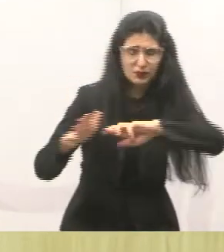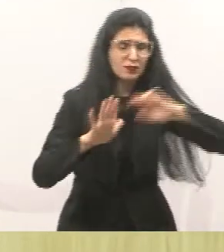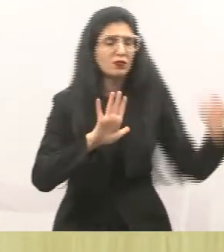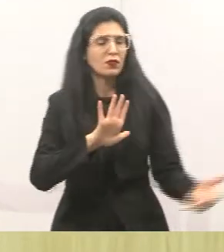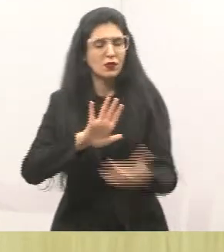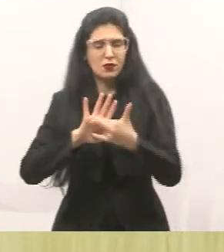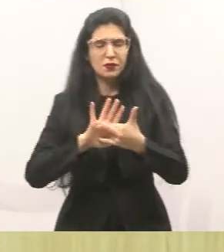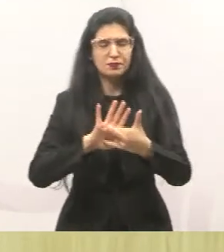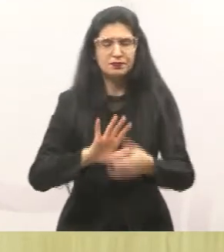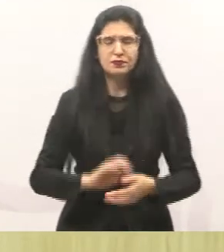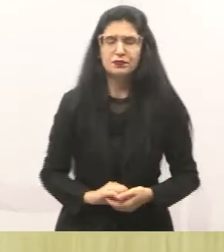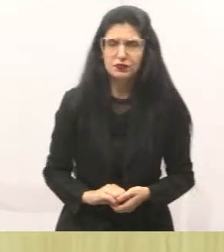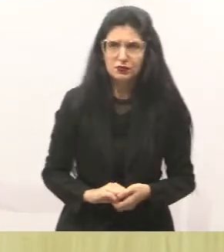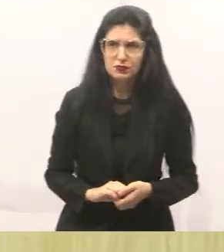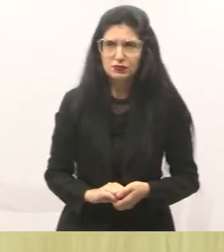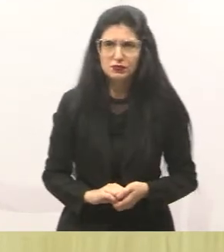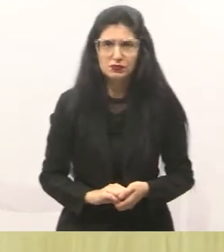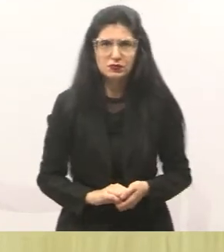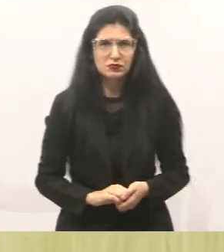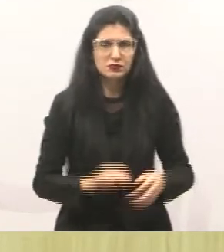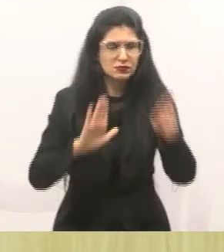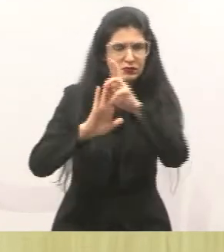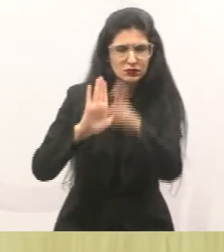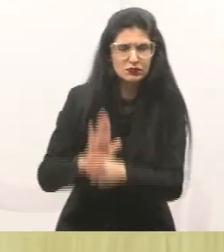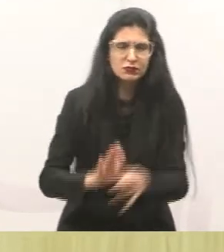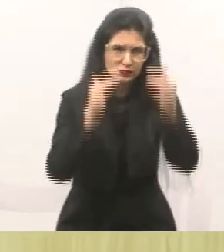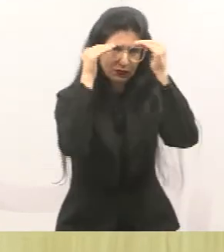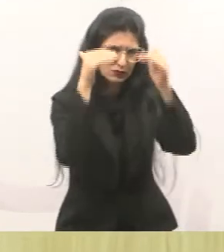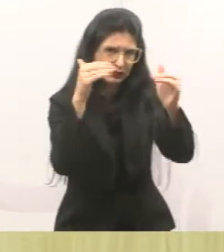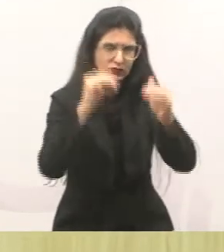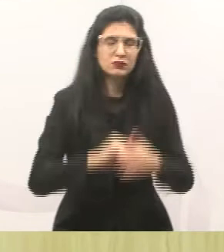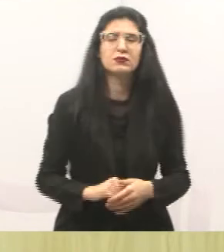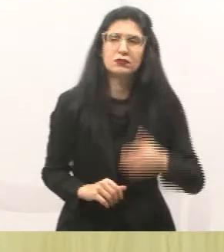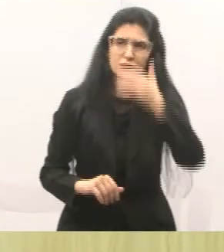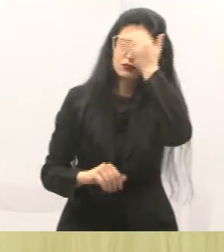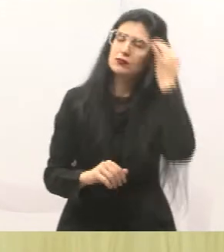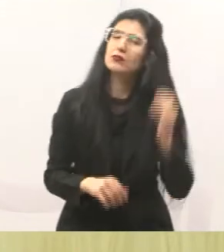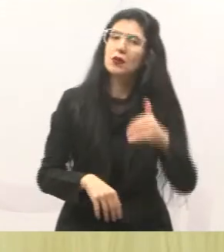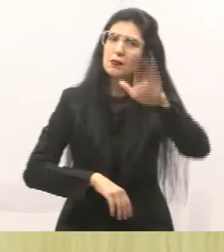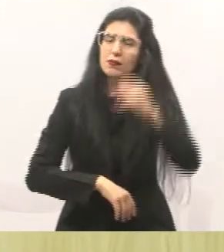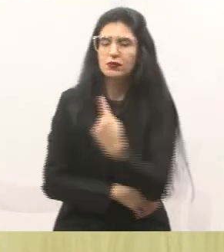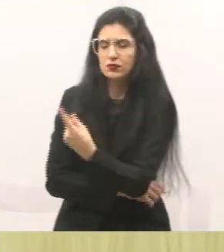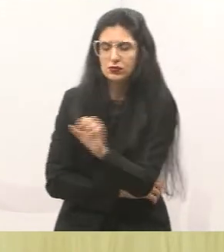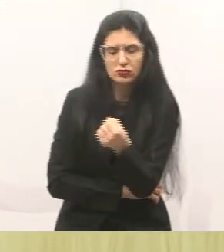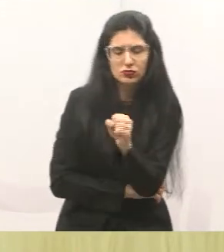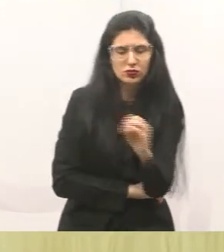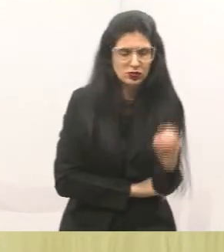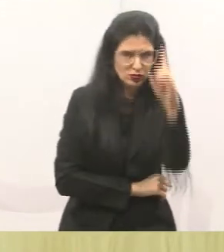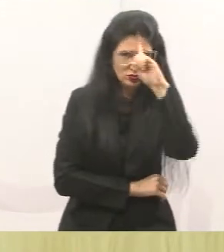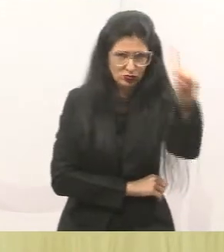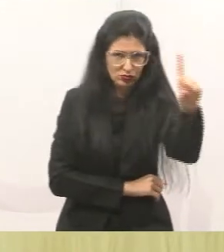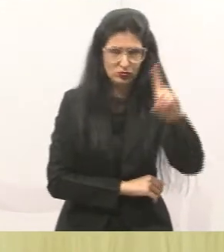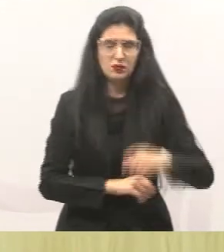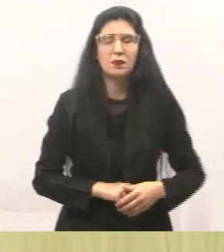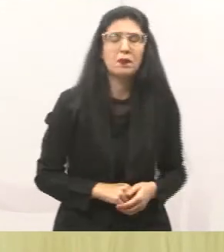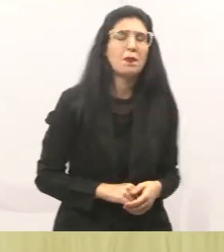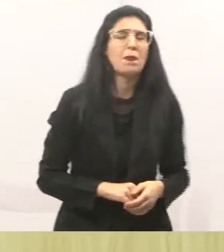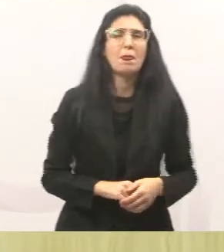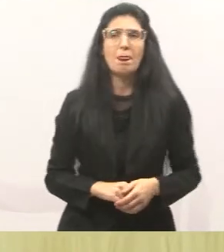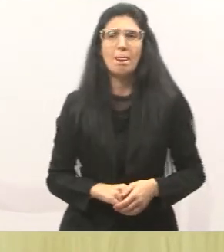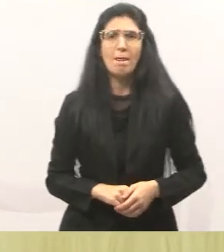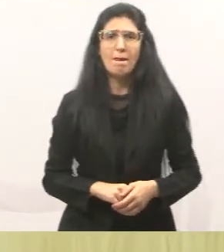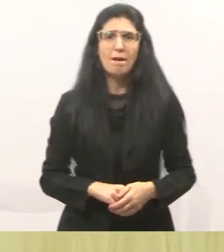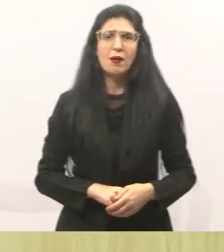Plenário, cumpridas as formalidades regimentais, seja prorrogado por mais 180 dias o funcionamento da